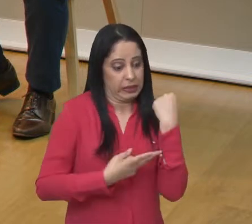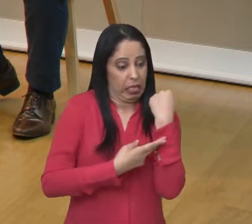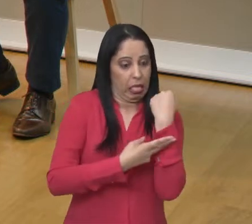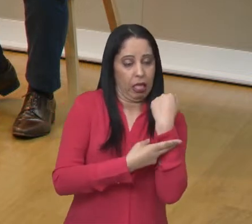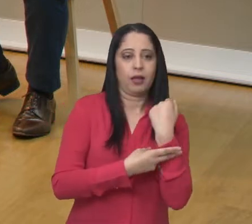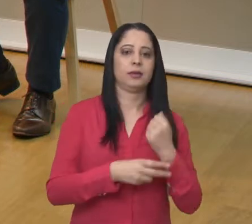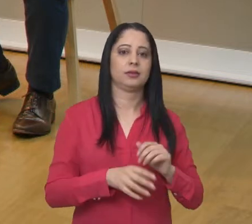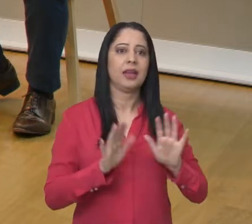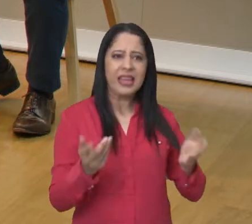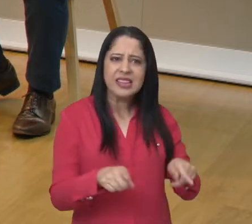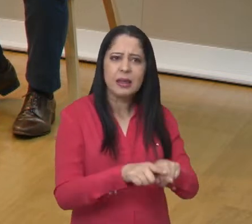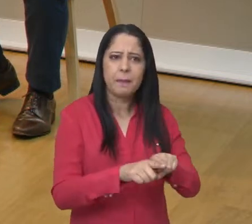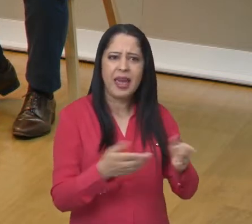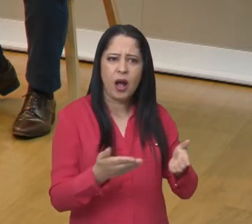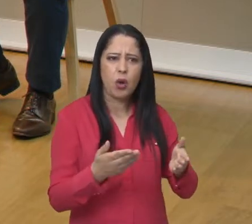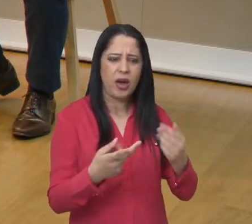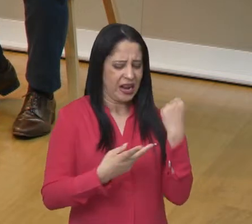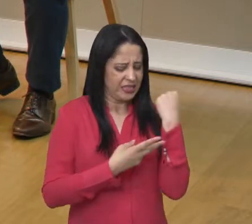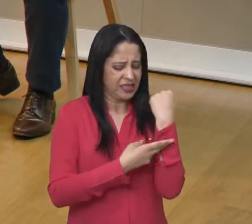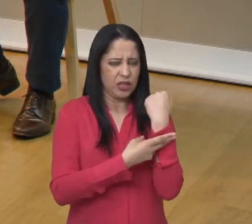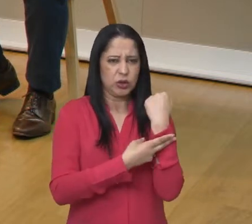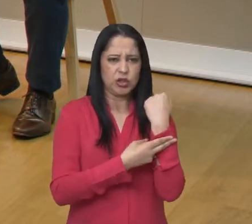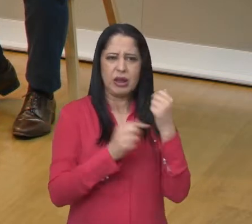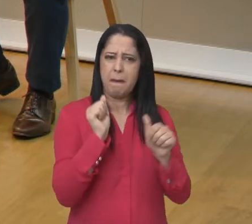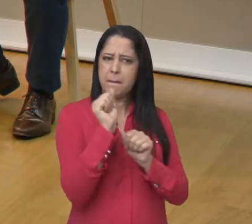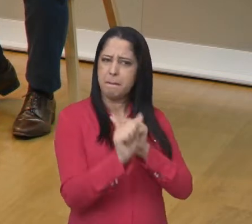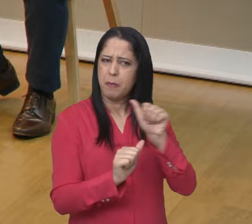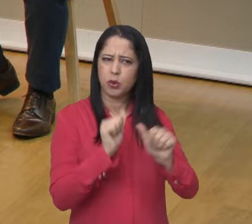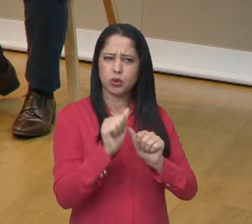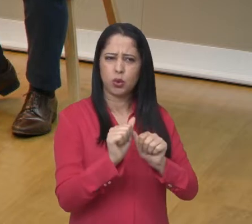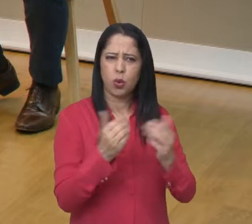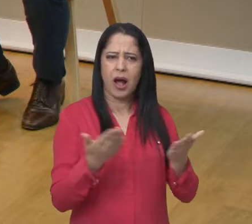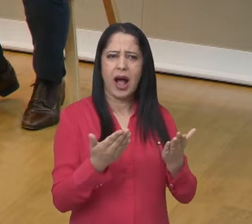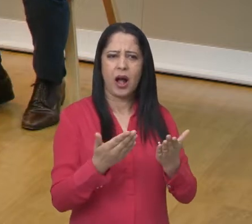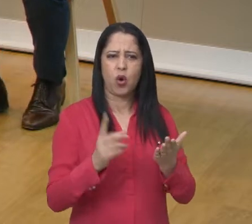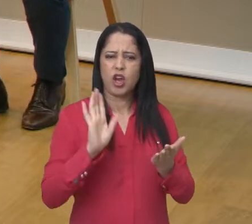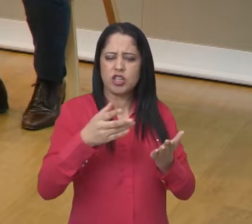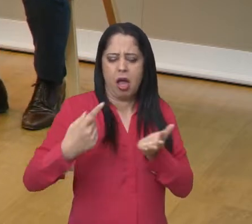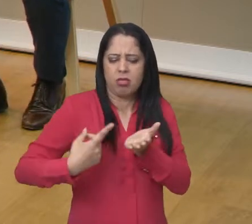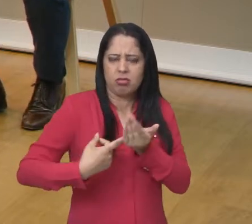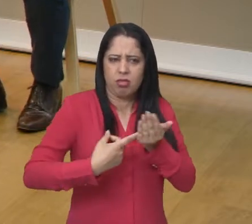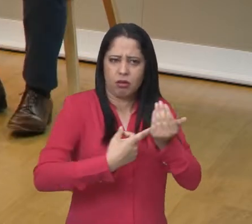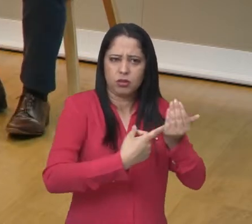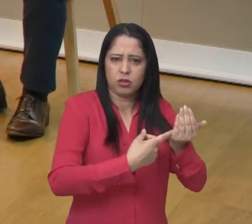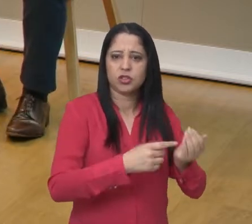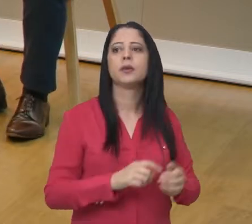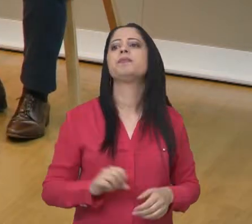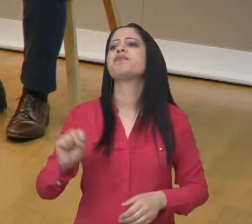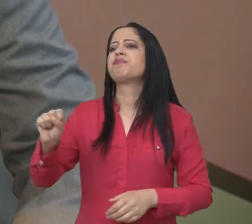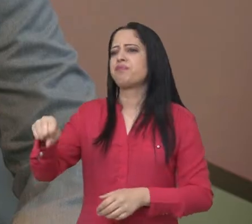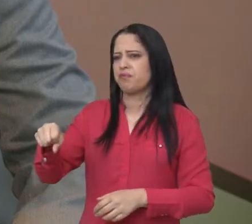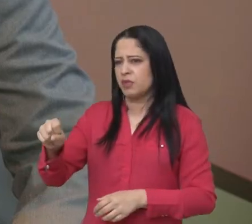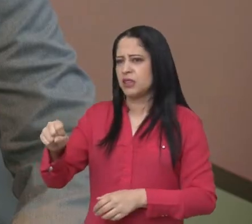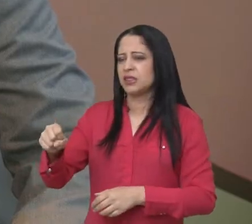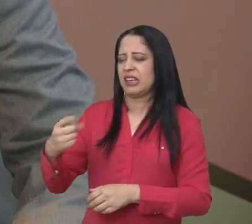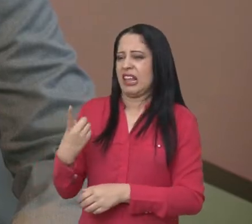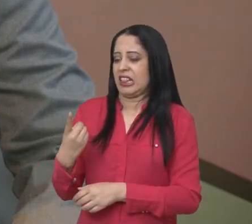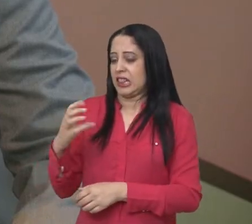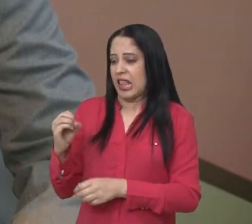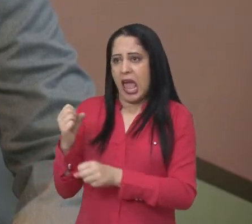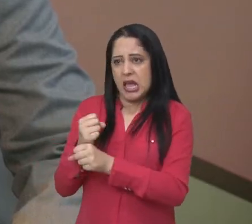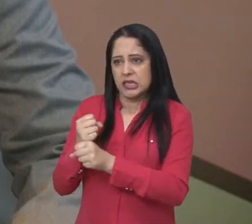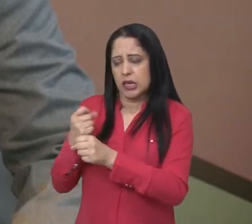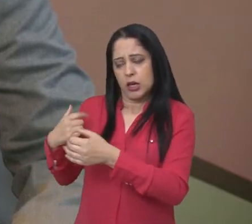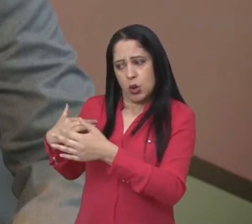centro cirúrgico e também mudou muito essa questão da cirurgia, hoje ela não é tão invasiva como antigamente, né? Não, a cirurgia de coluna mudou muito nos